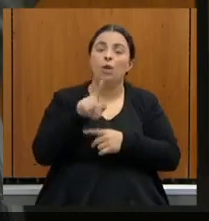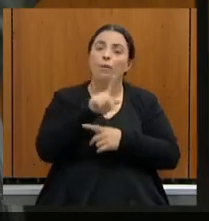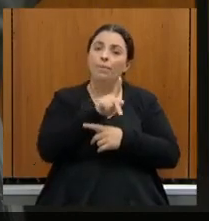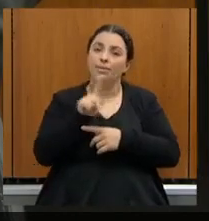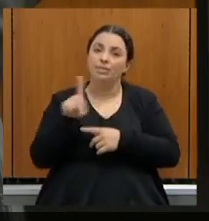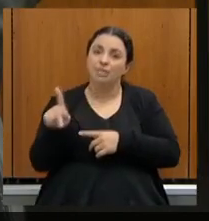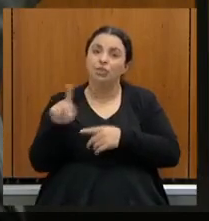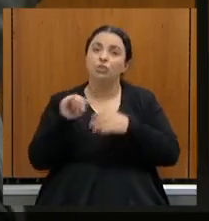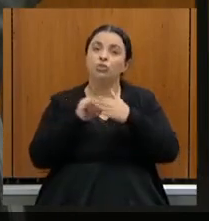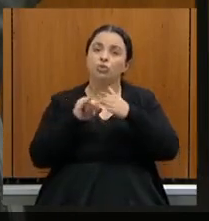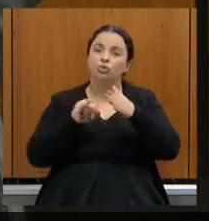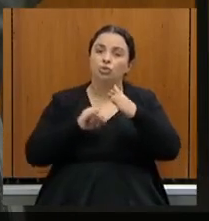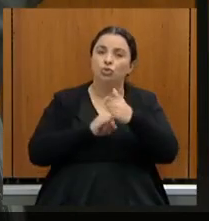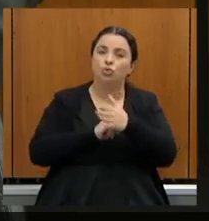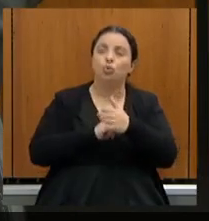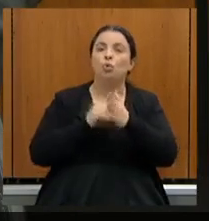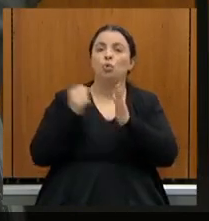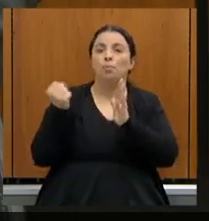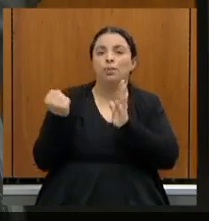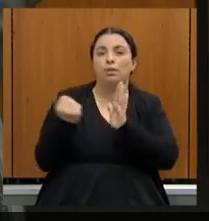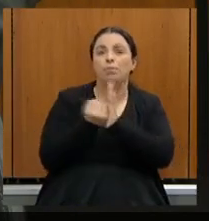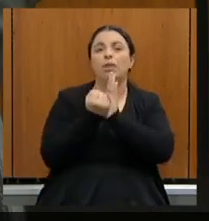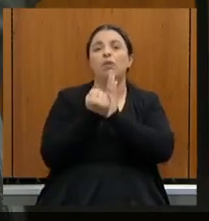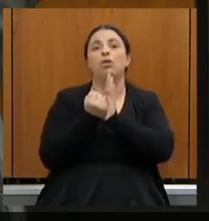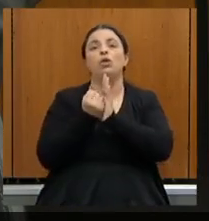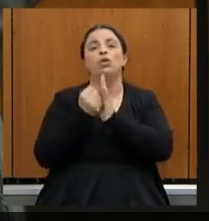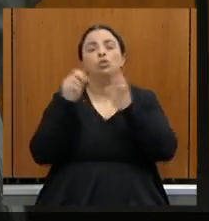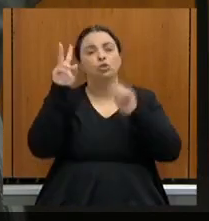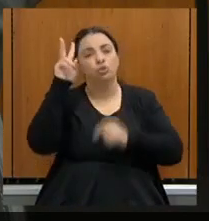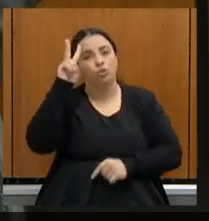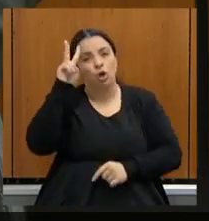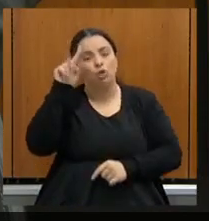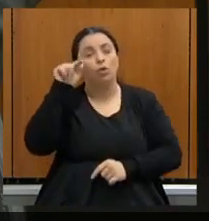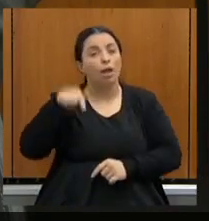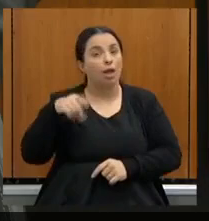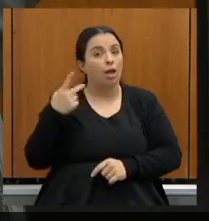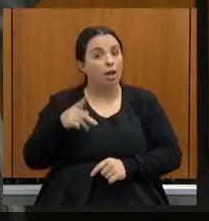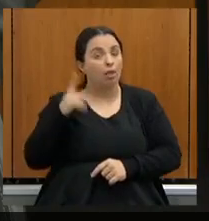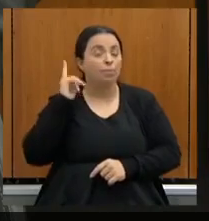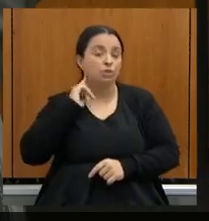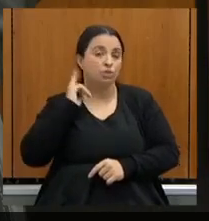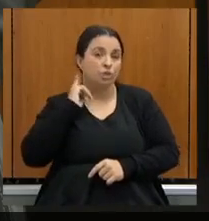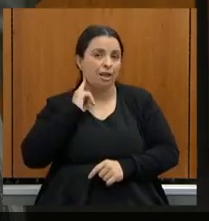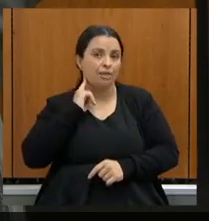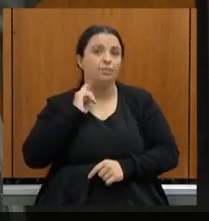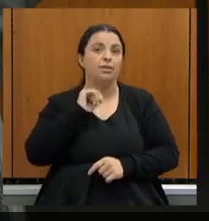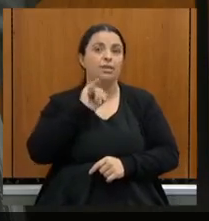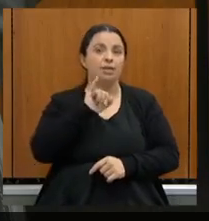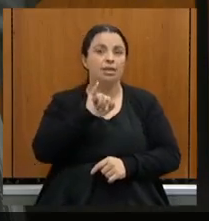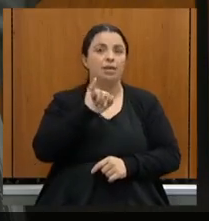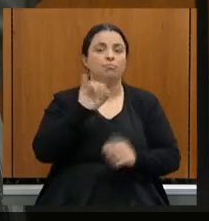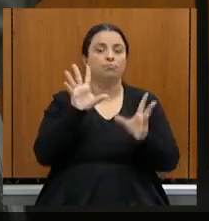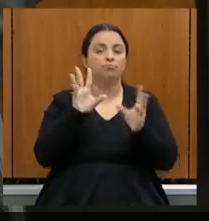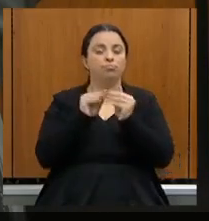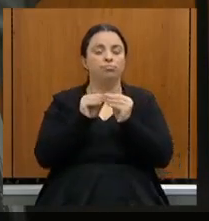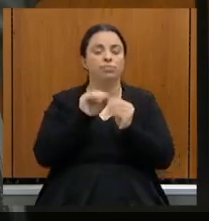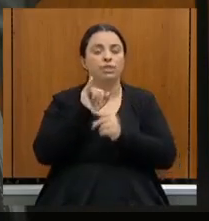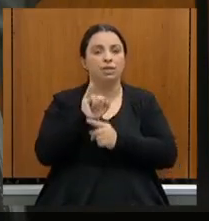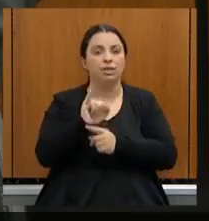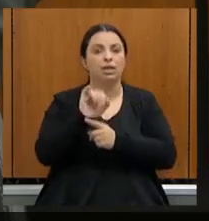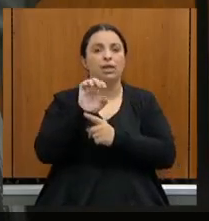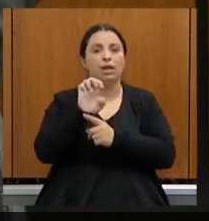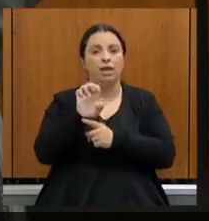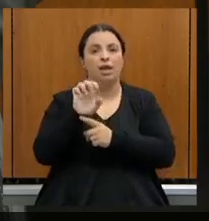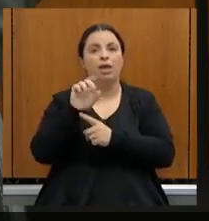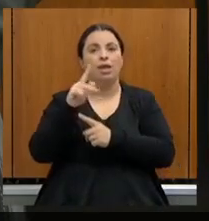Instituto do Patrimônio Histórico de Minas Gerais, IEFA, que a senhora citou, que é o órgão, autarquia, que